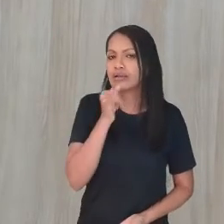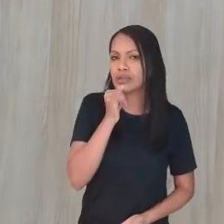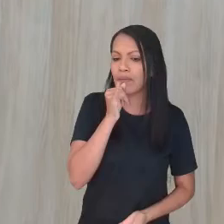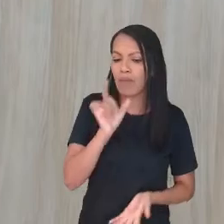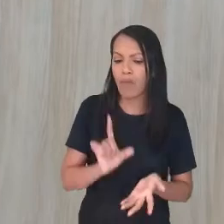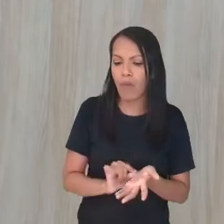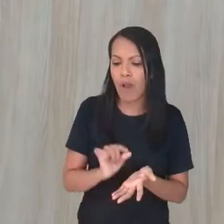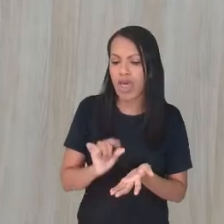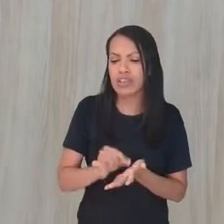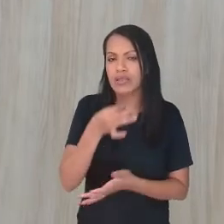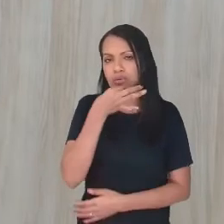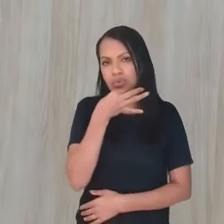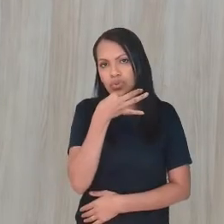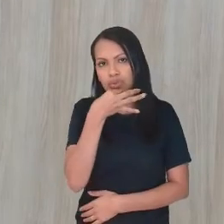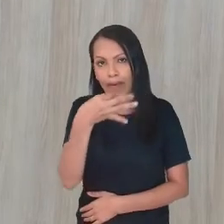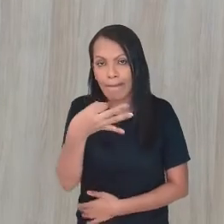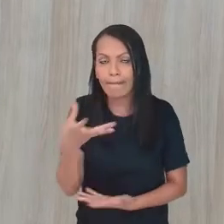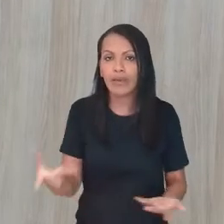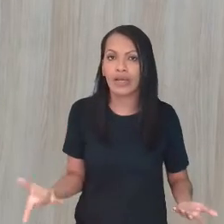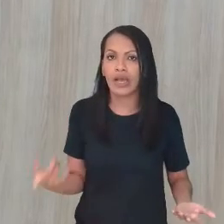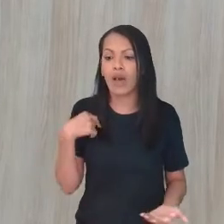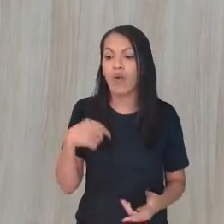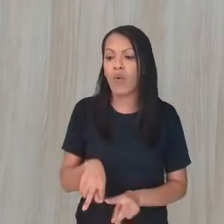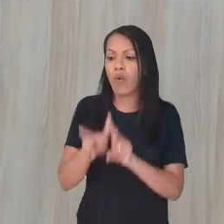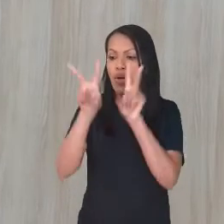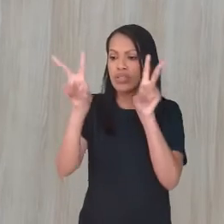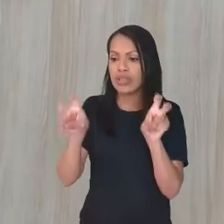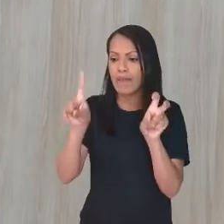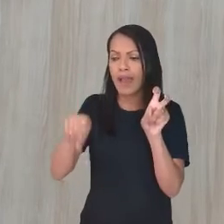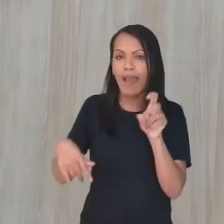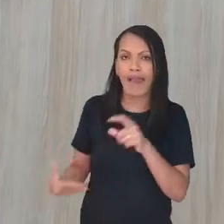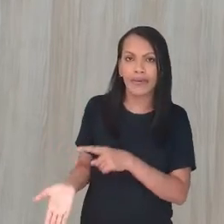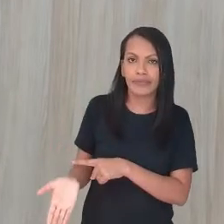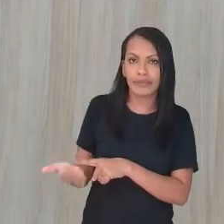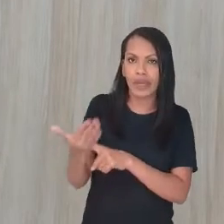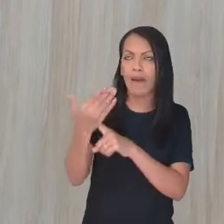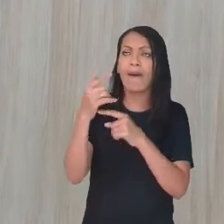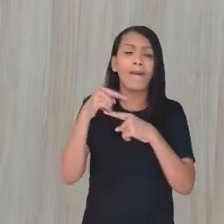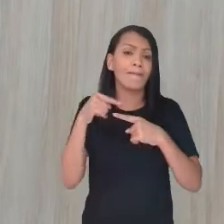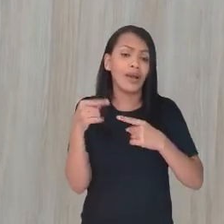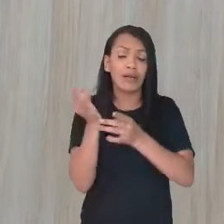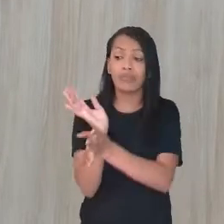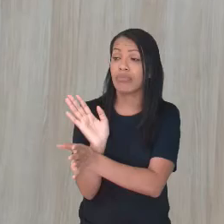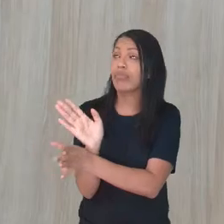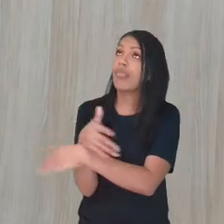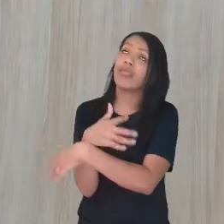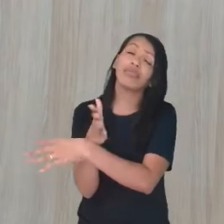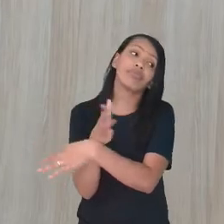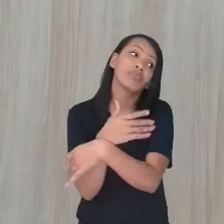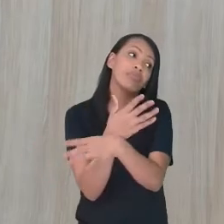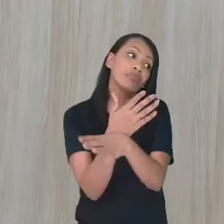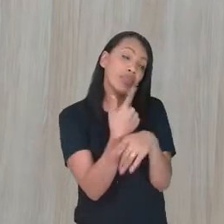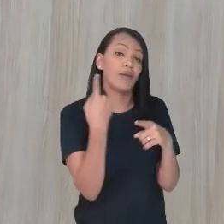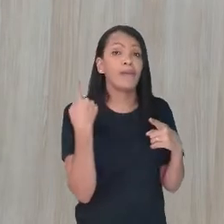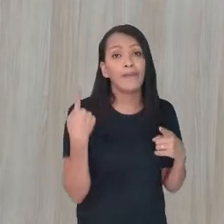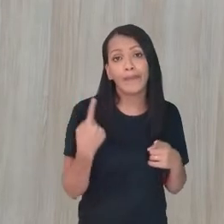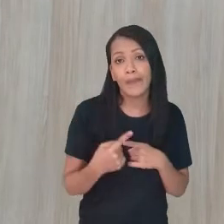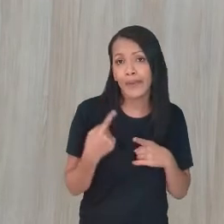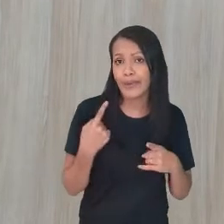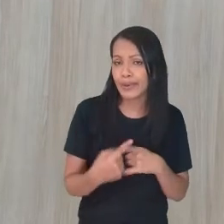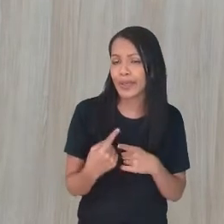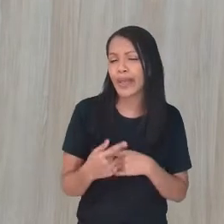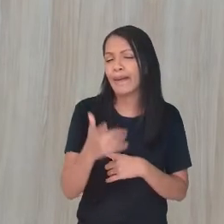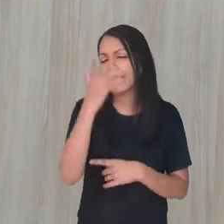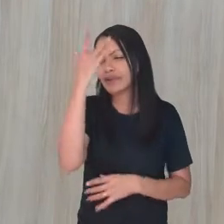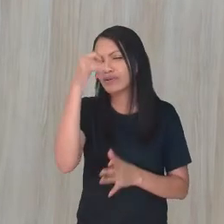assunto principal é tecnologia. Mas a gente se perdeu porque o autor trouxe algumas